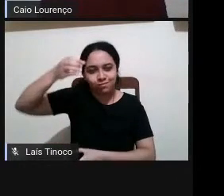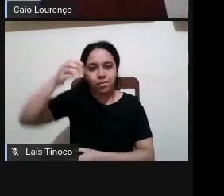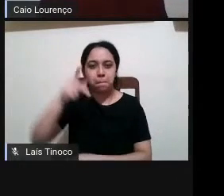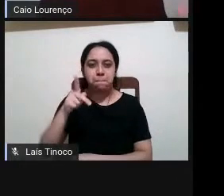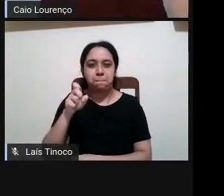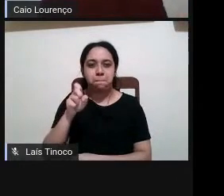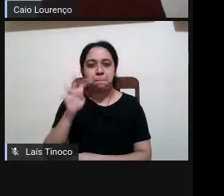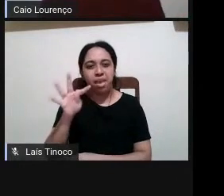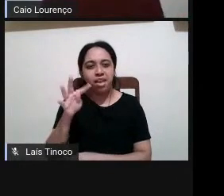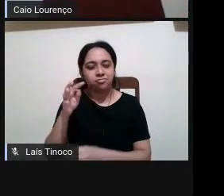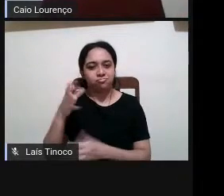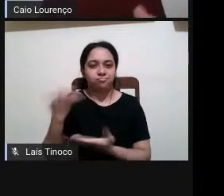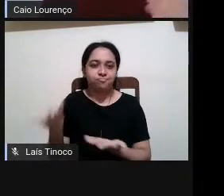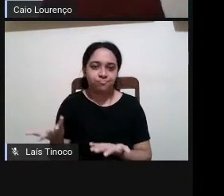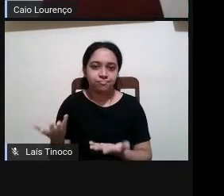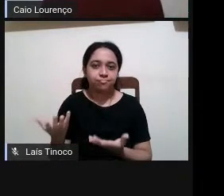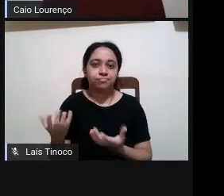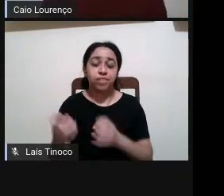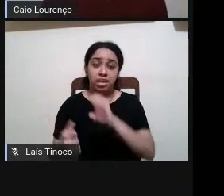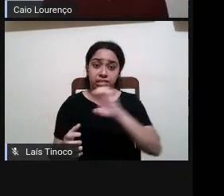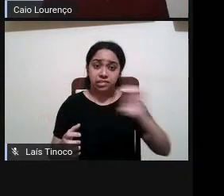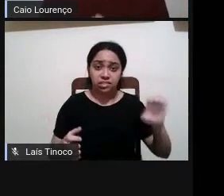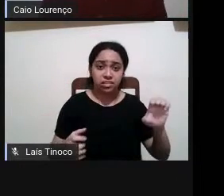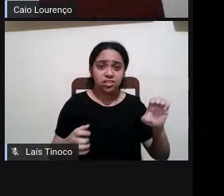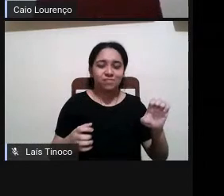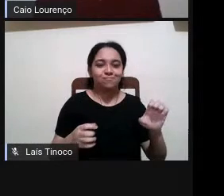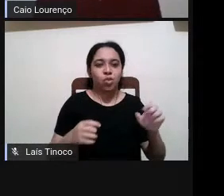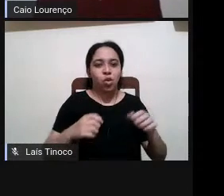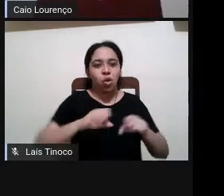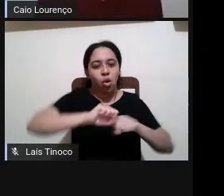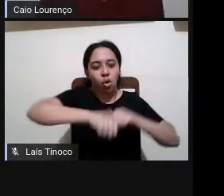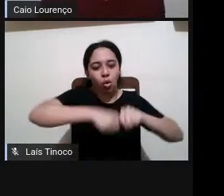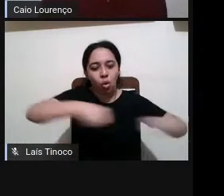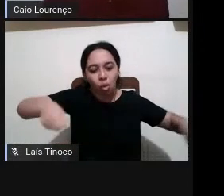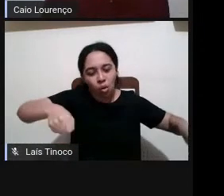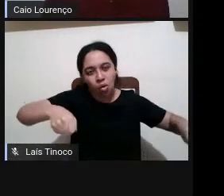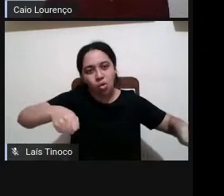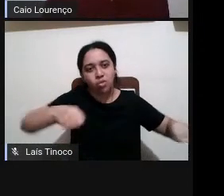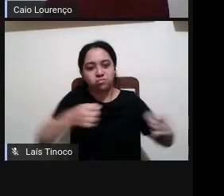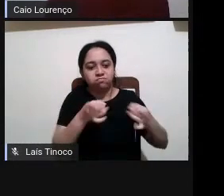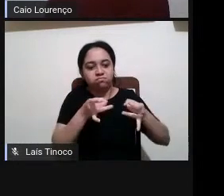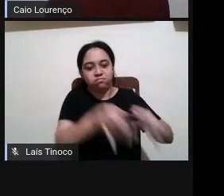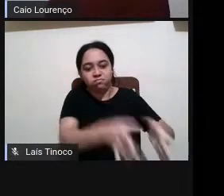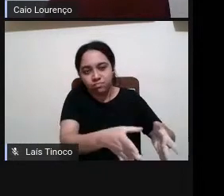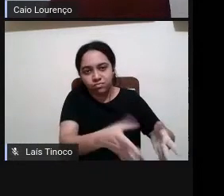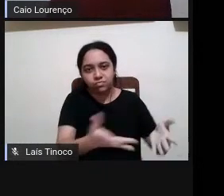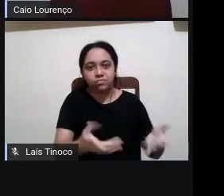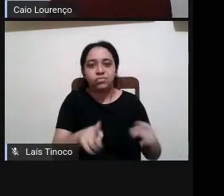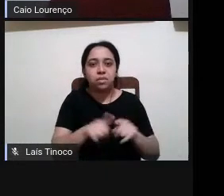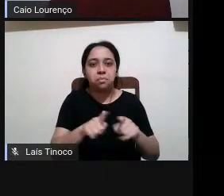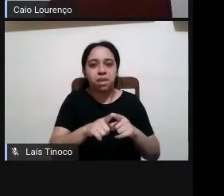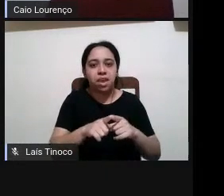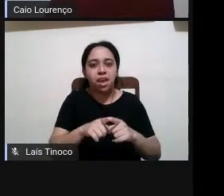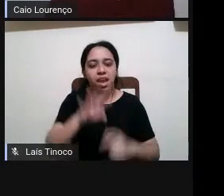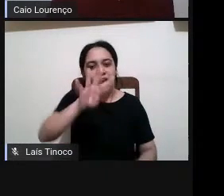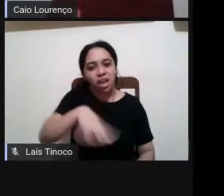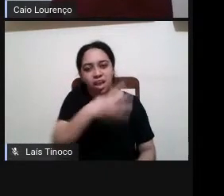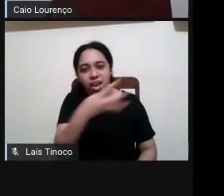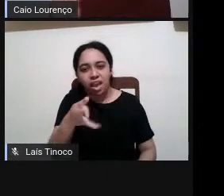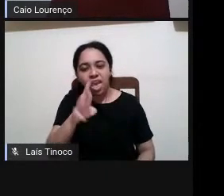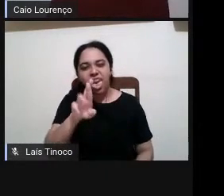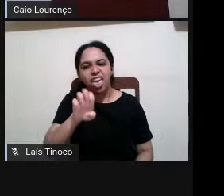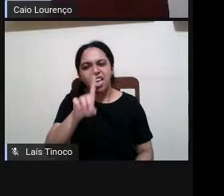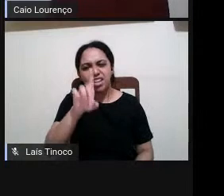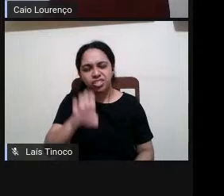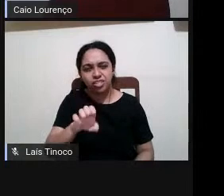lado esquerdo o resto de uma corda descartada, no meio uma rede, né? Geralmente materiais feitos